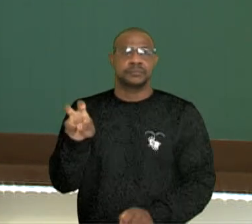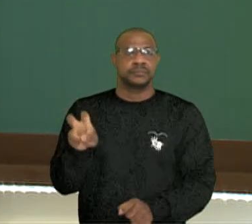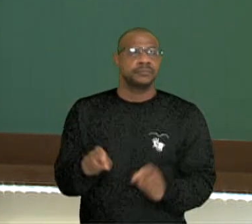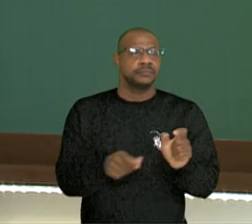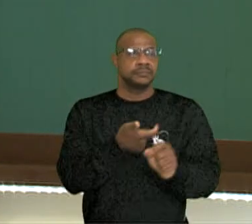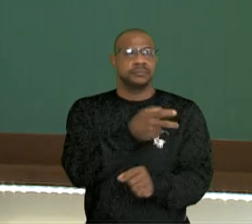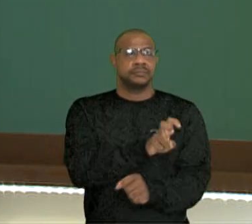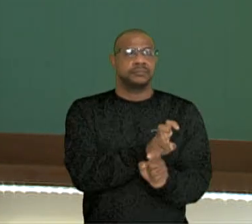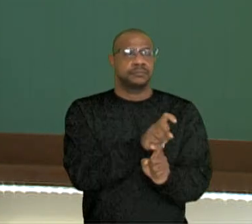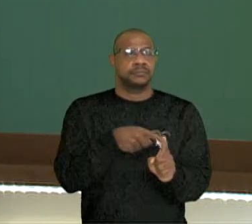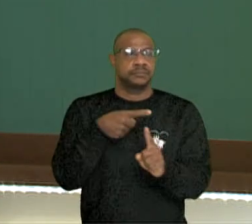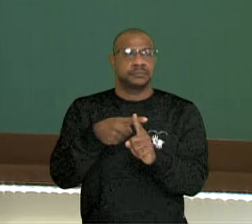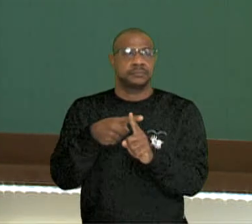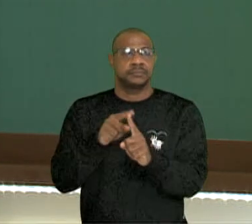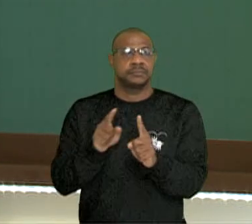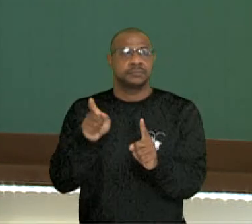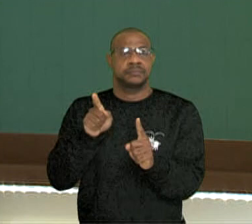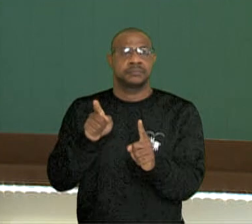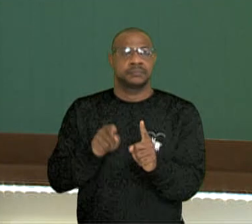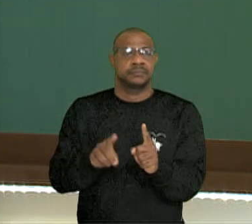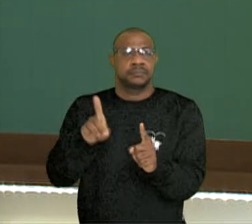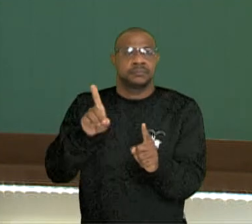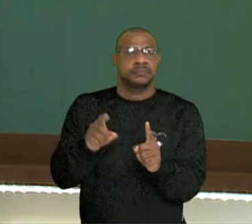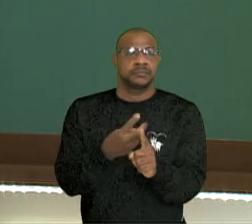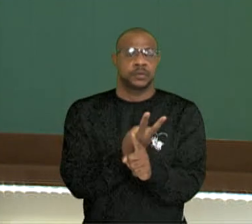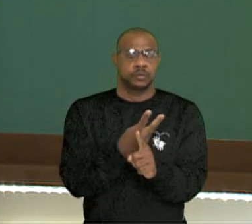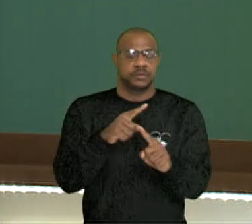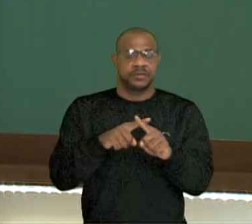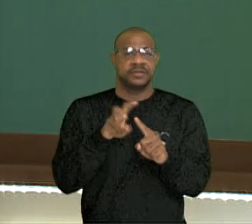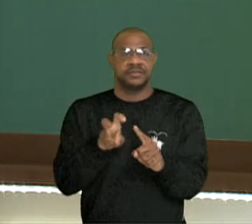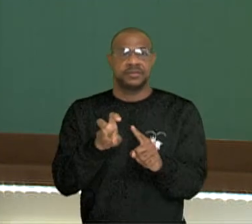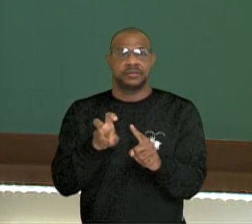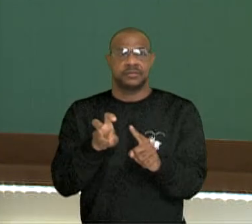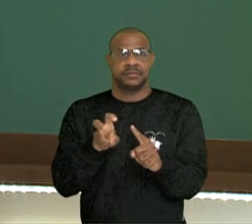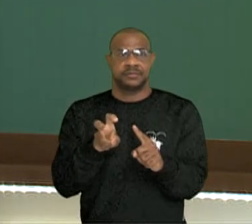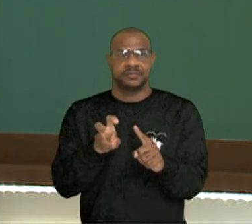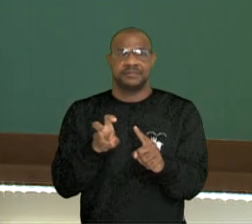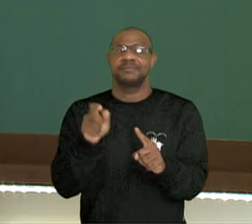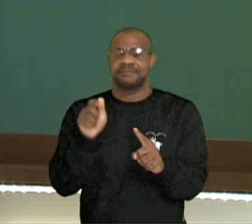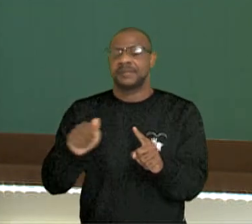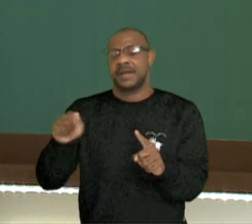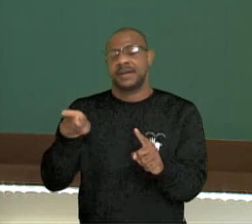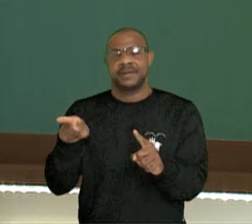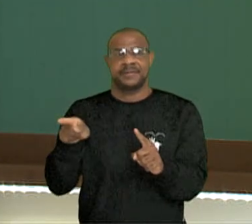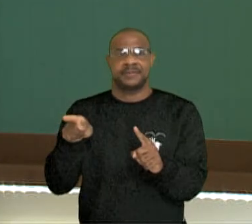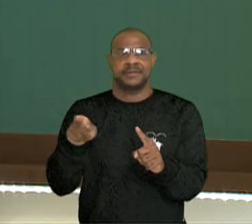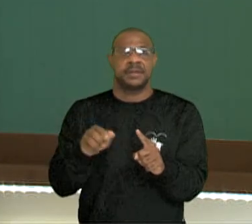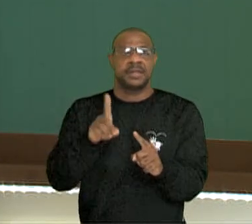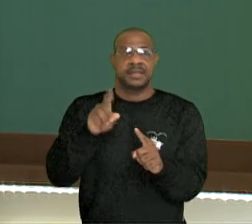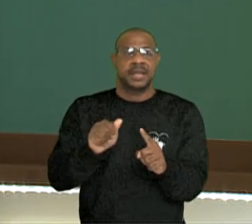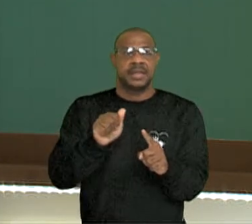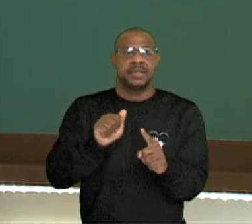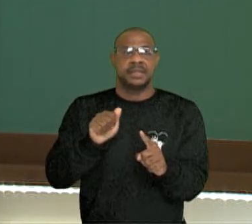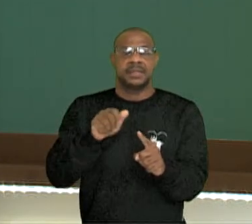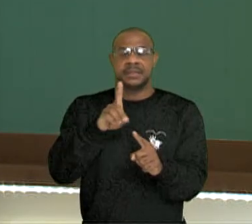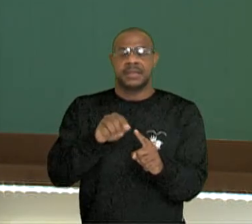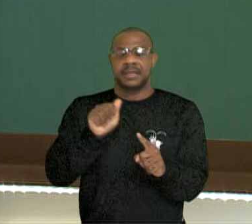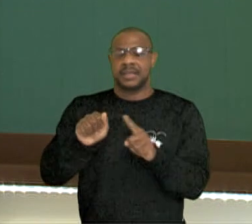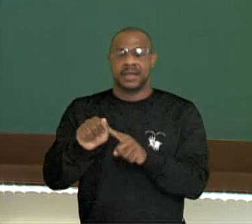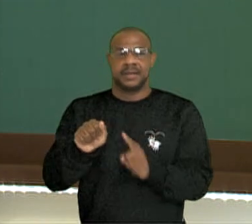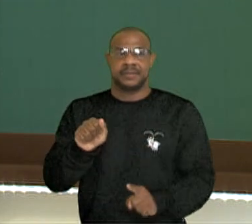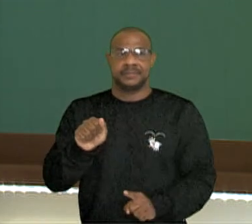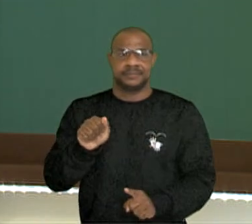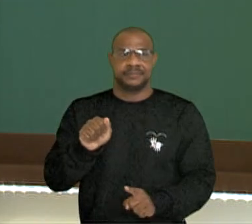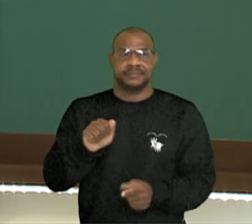2 vezes o primeiro pelo segundo, 2 vezes 5 vezes a, 10a. E o quadrado do segundo. Então, ele veio desse